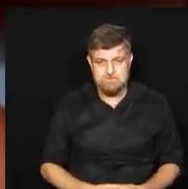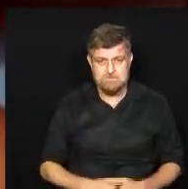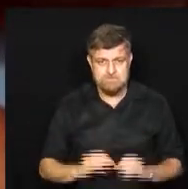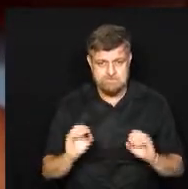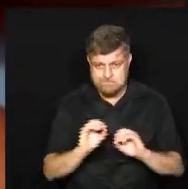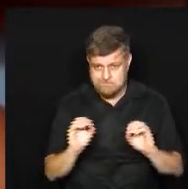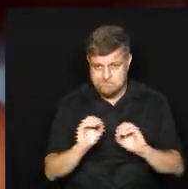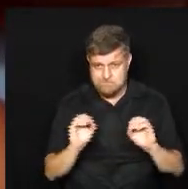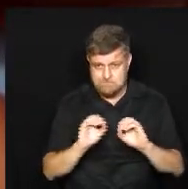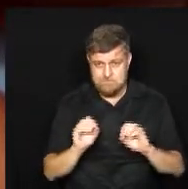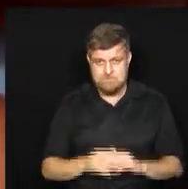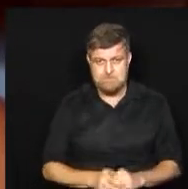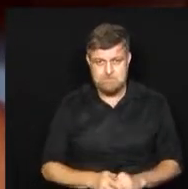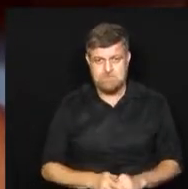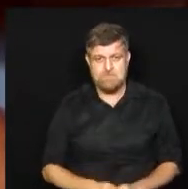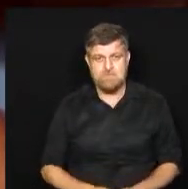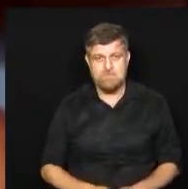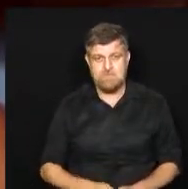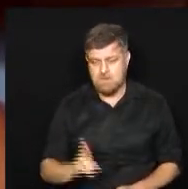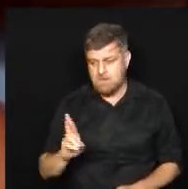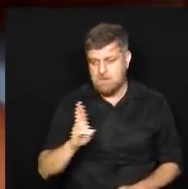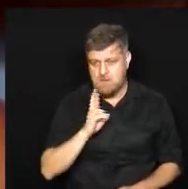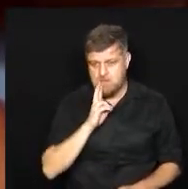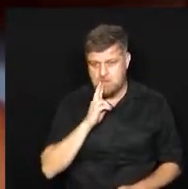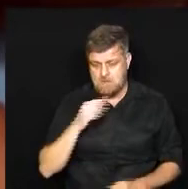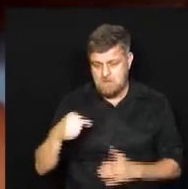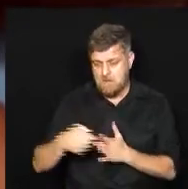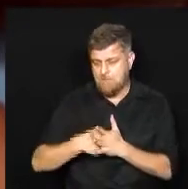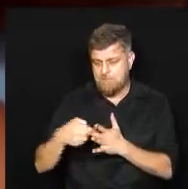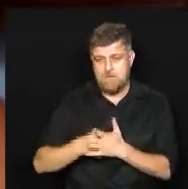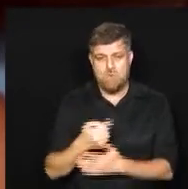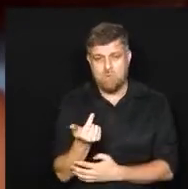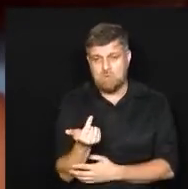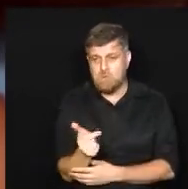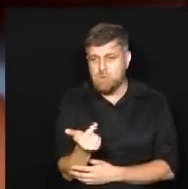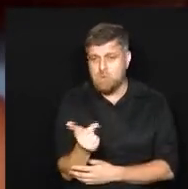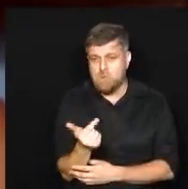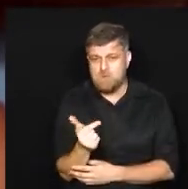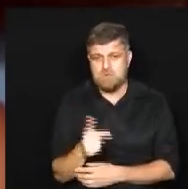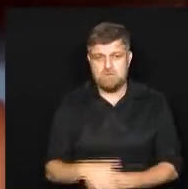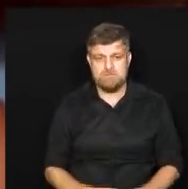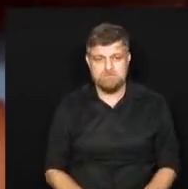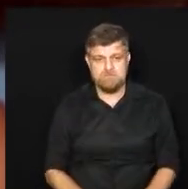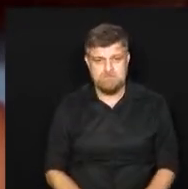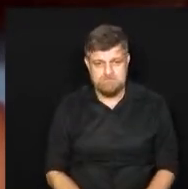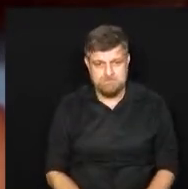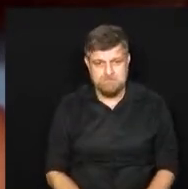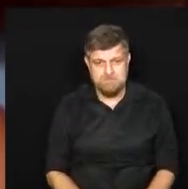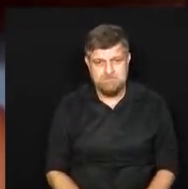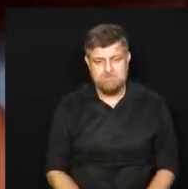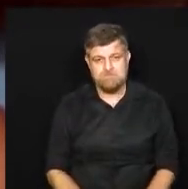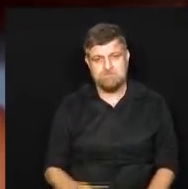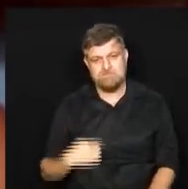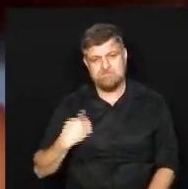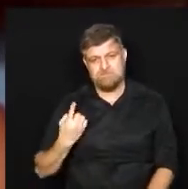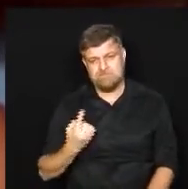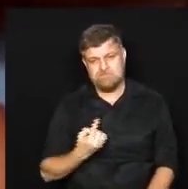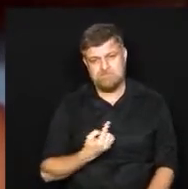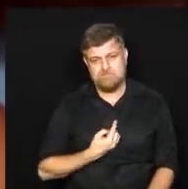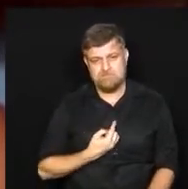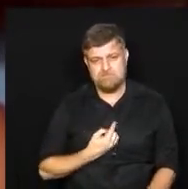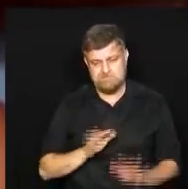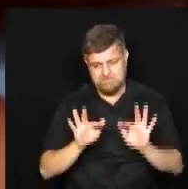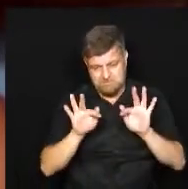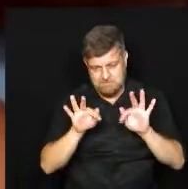Não, então, eles acabaram de me responder aqui que não tem mensagem do público. Então, se não tem mensagens, a gente vai chegando